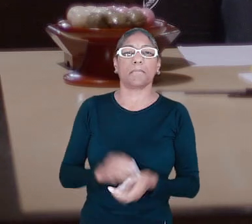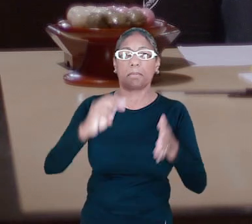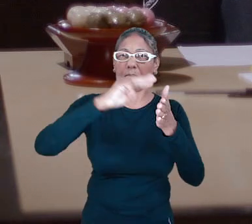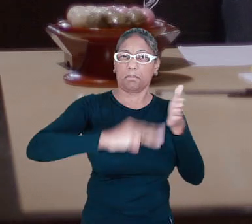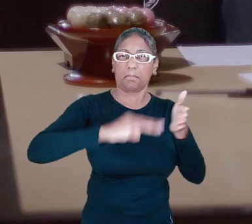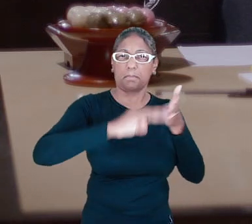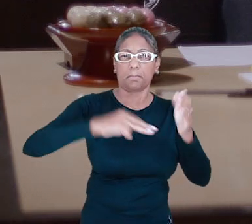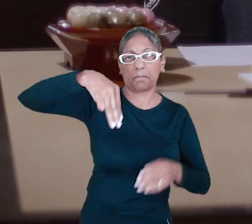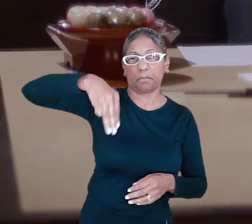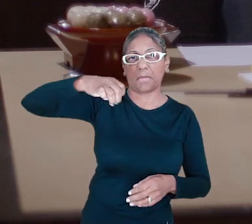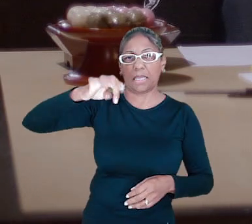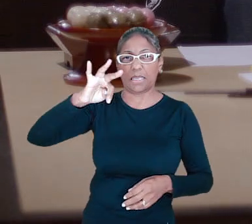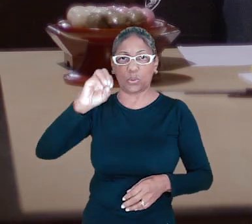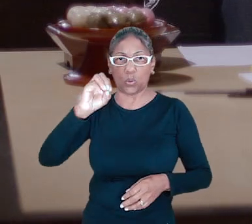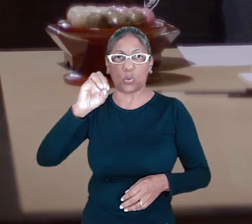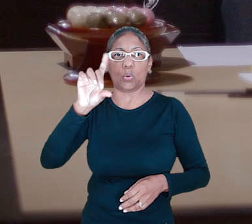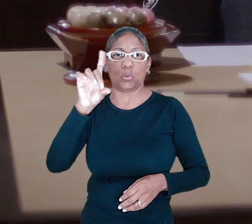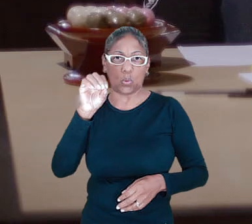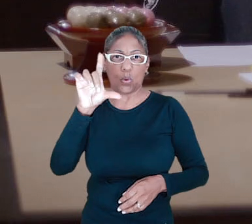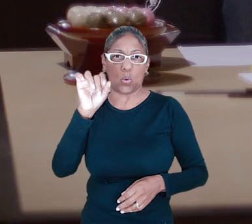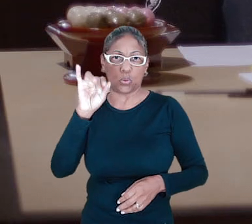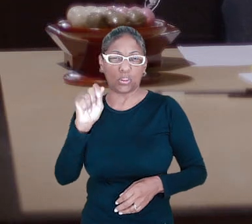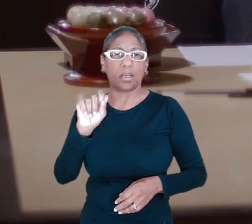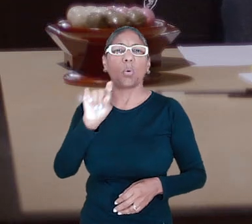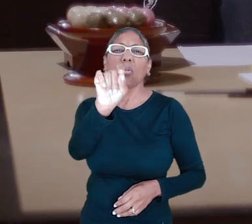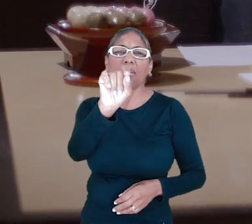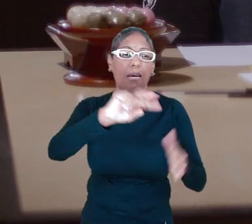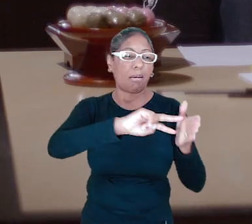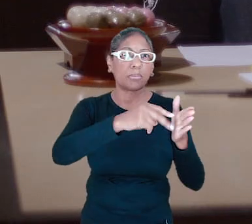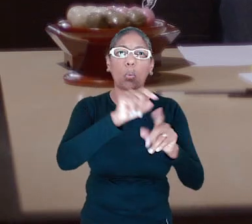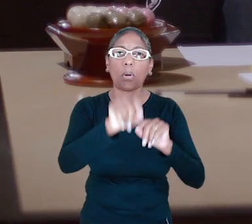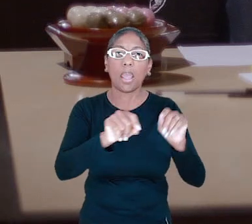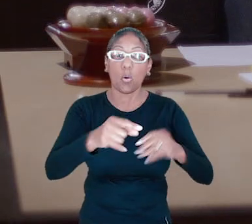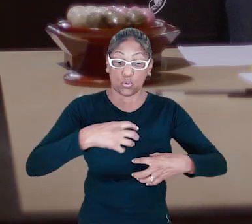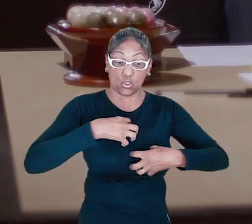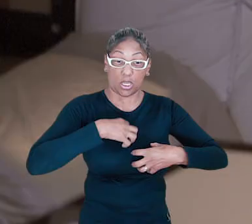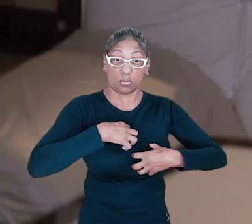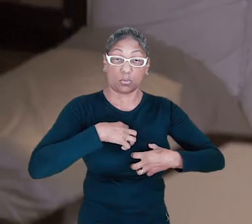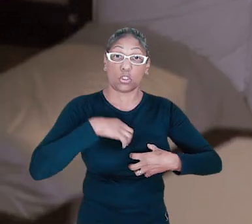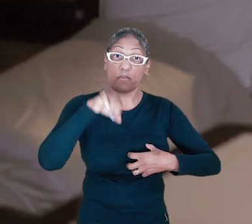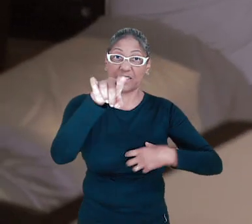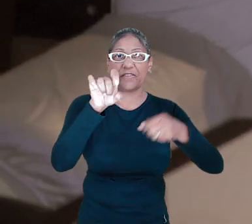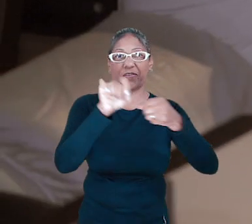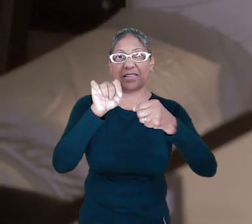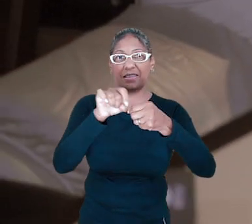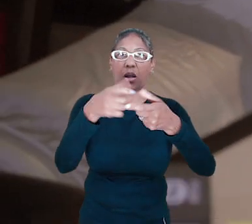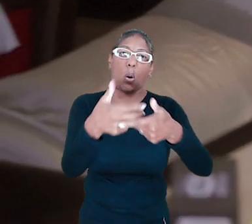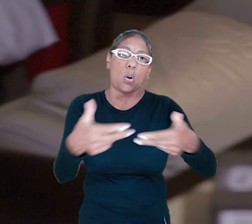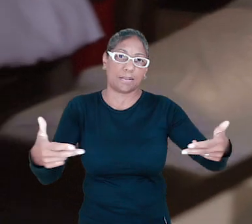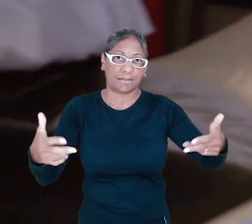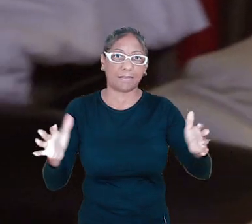é metodologia. Tipo, ferramentas e metodologia, jeitos de fazer as coisas. Até